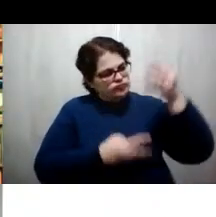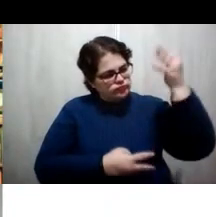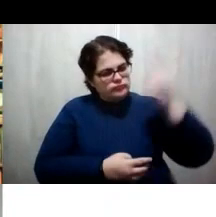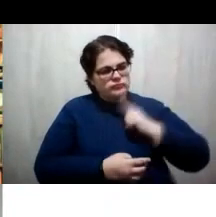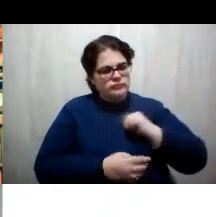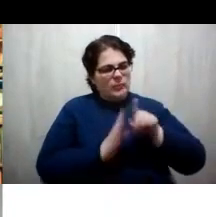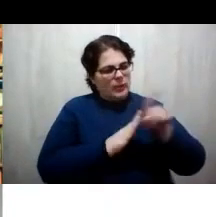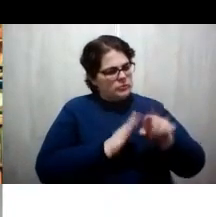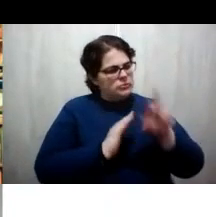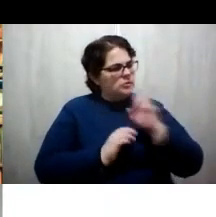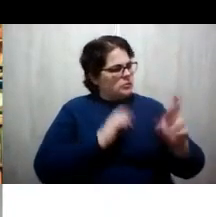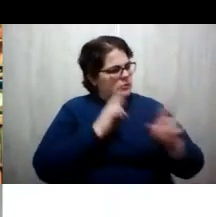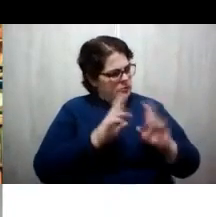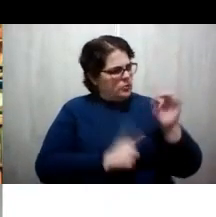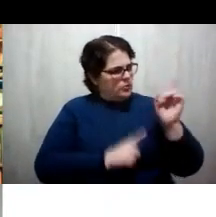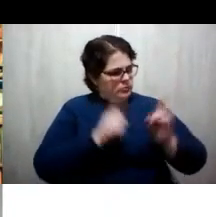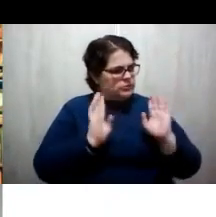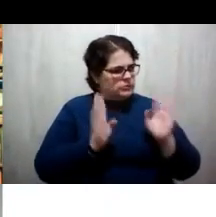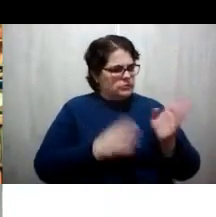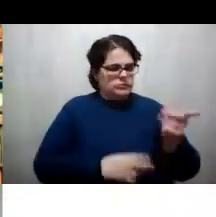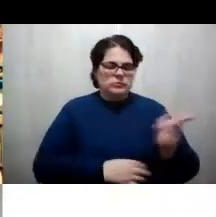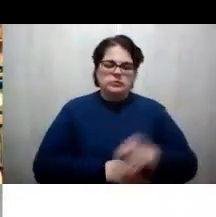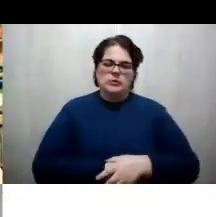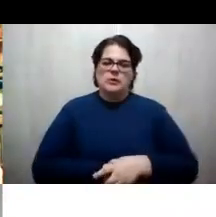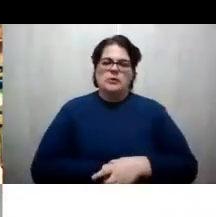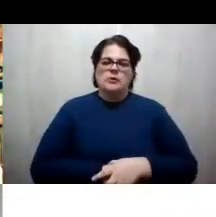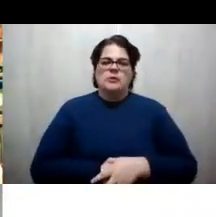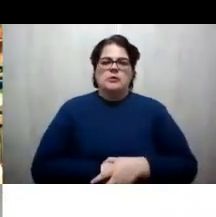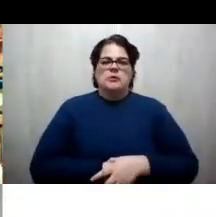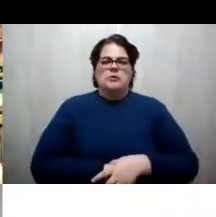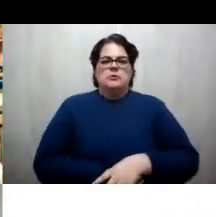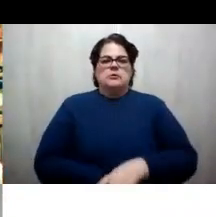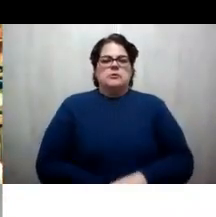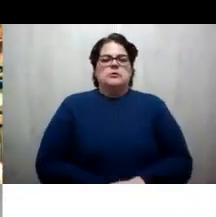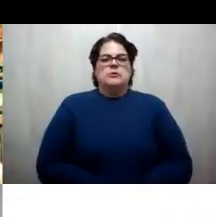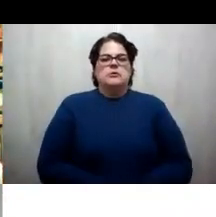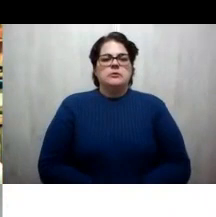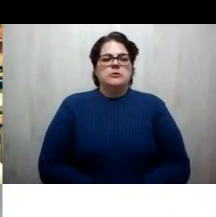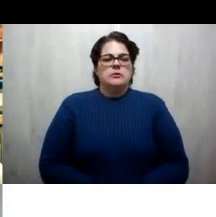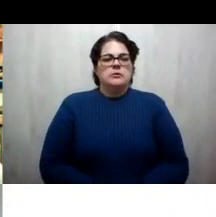né? Então, deixa eu ver onde que começamos aqui.